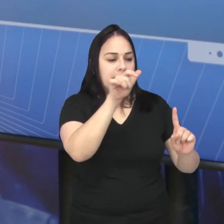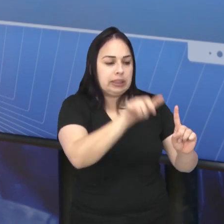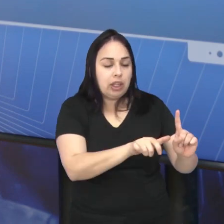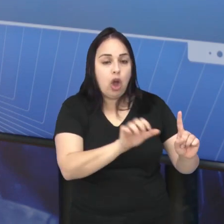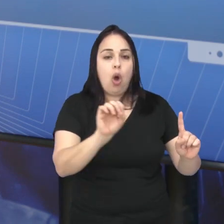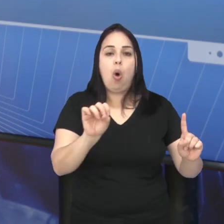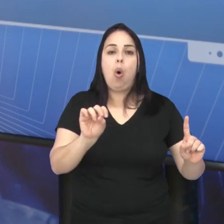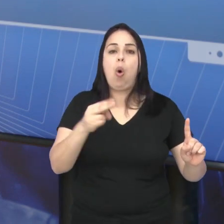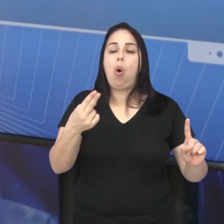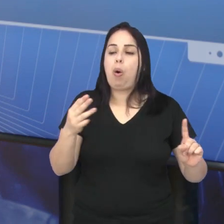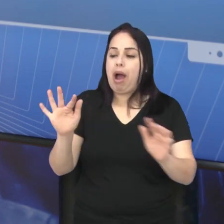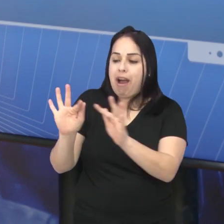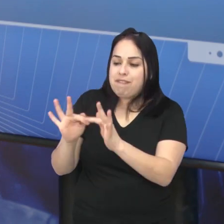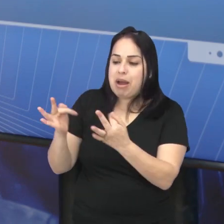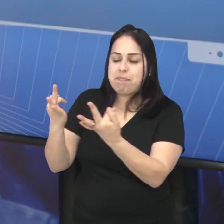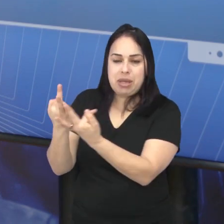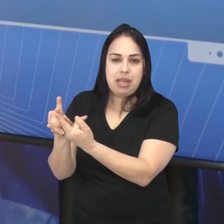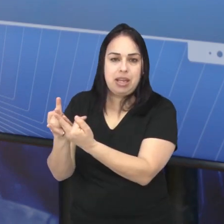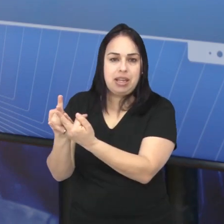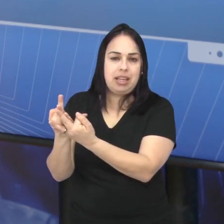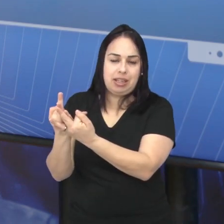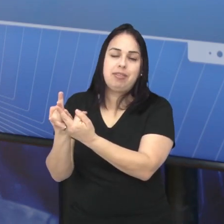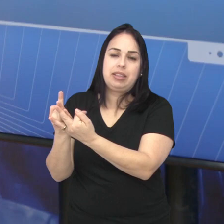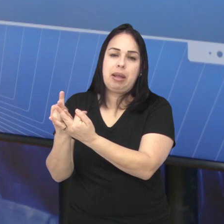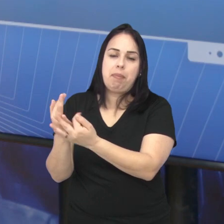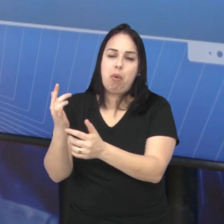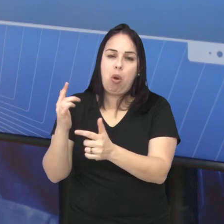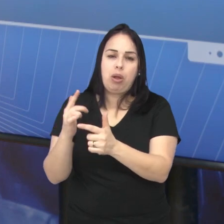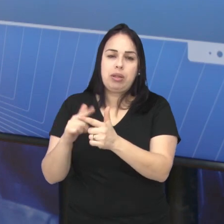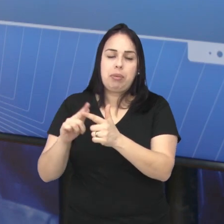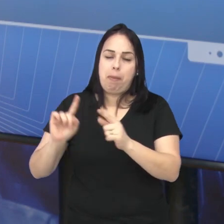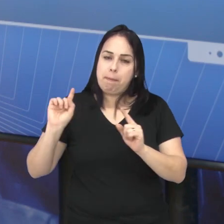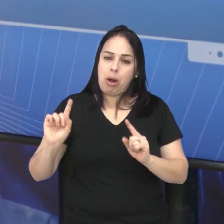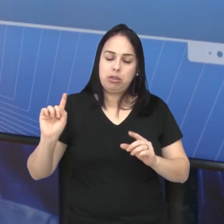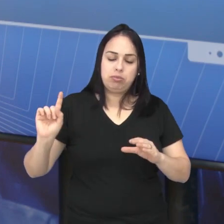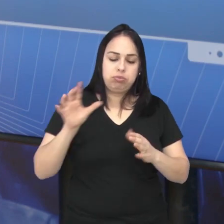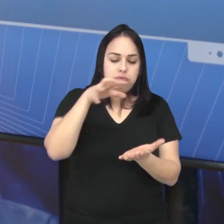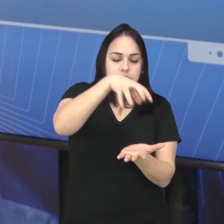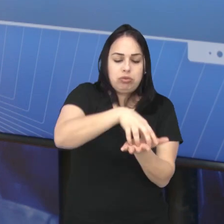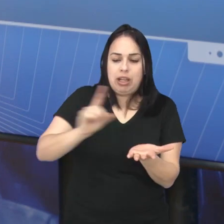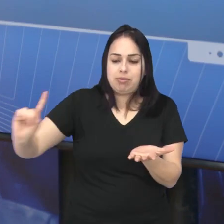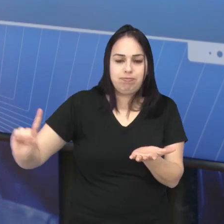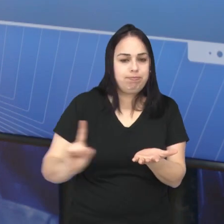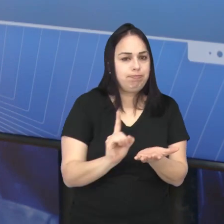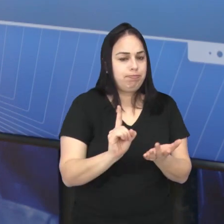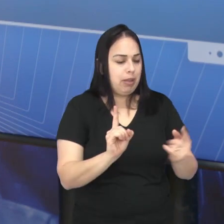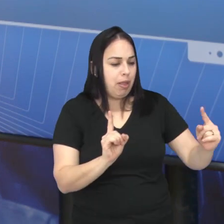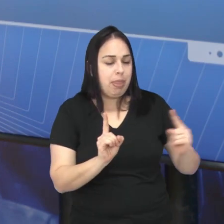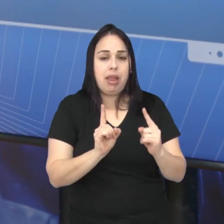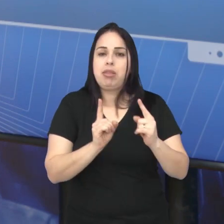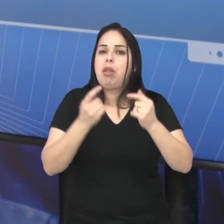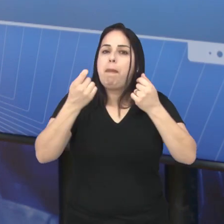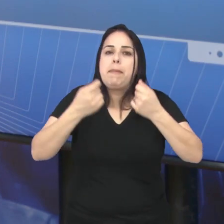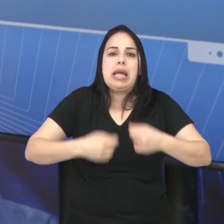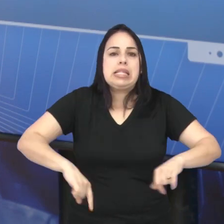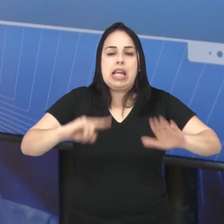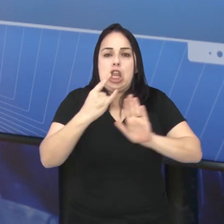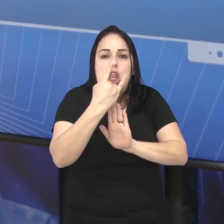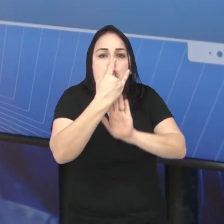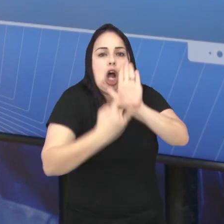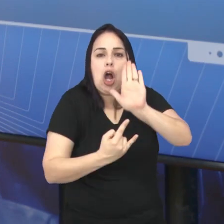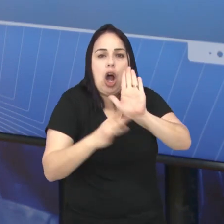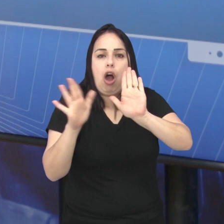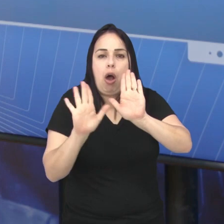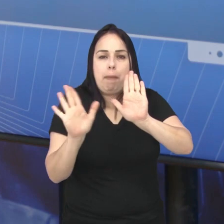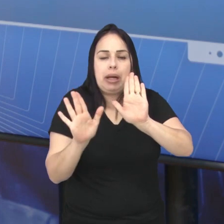que esteja com problema da dependência química pode se dirigir até lá, não necessita de encaminhamento. Lá